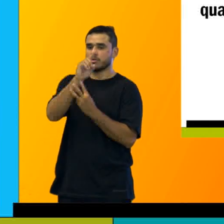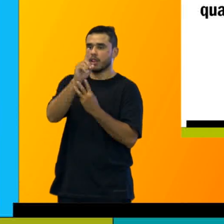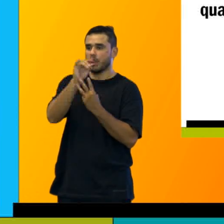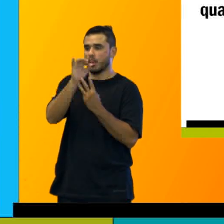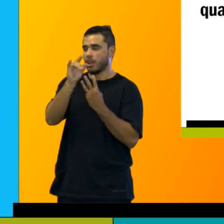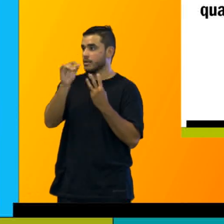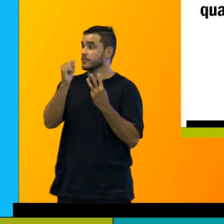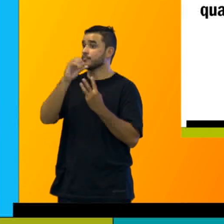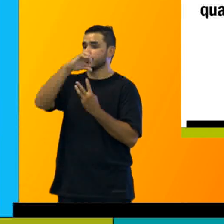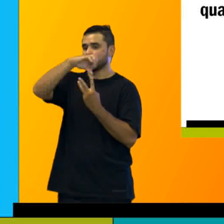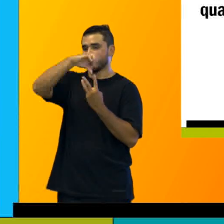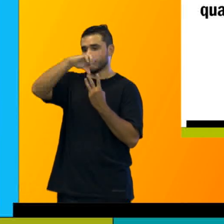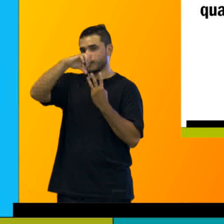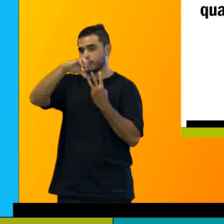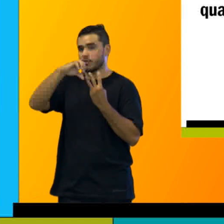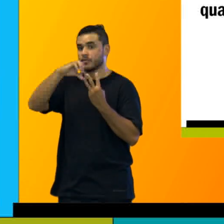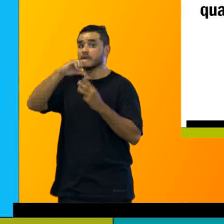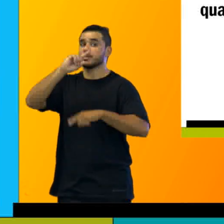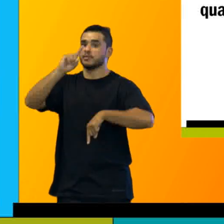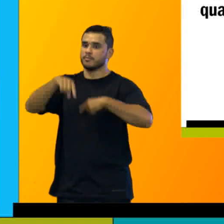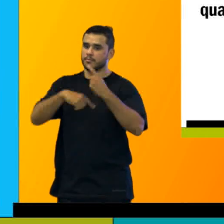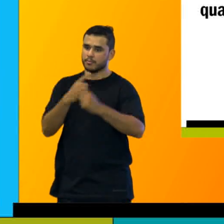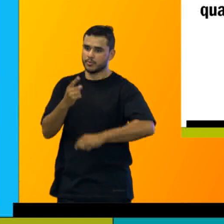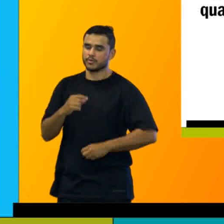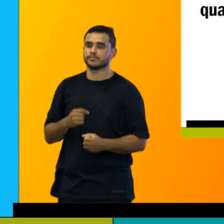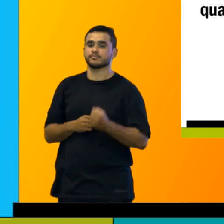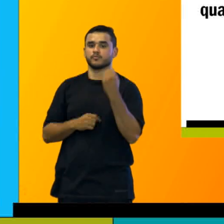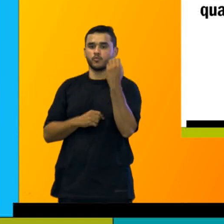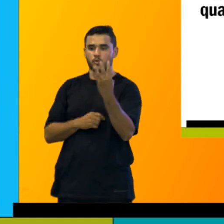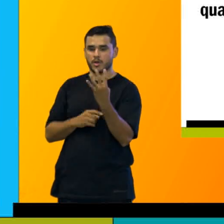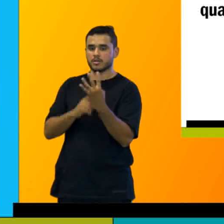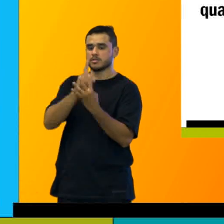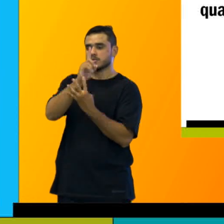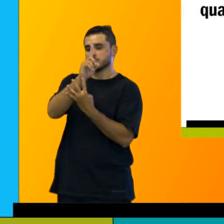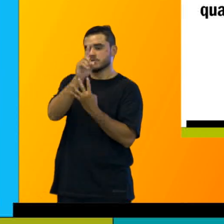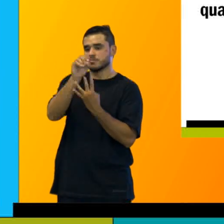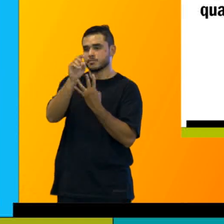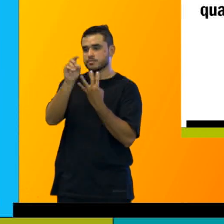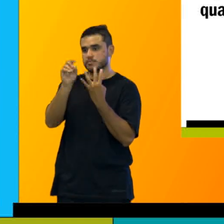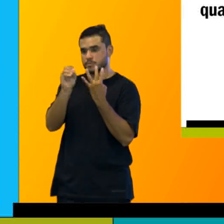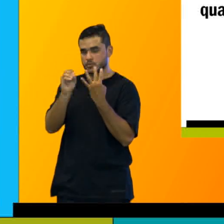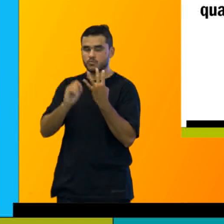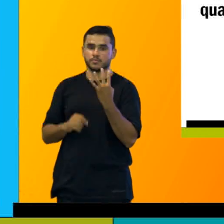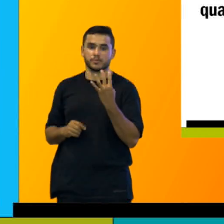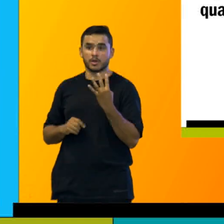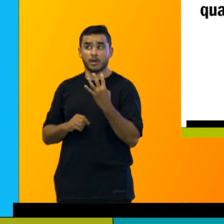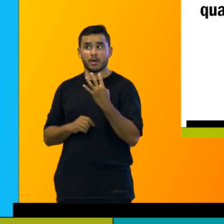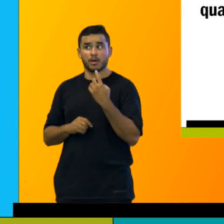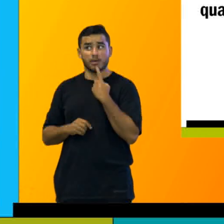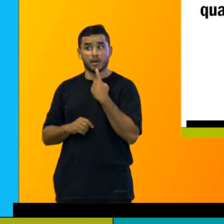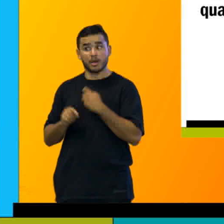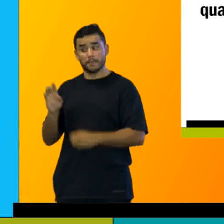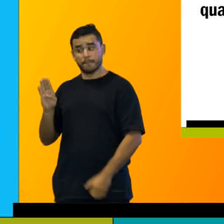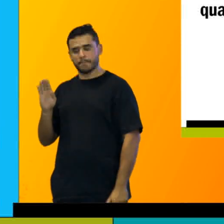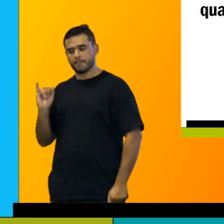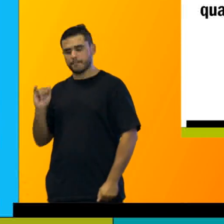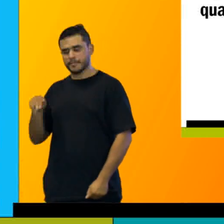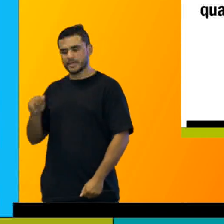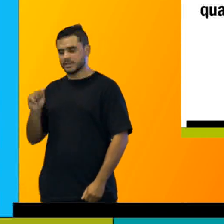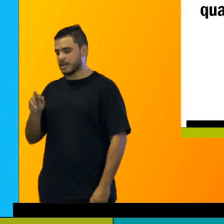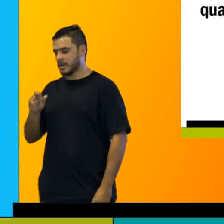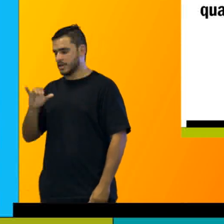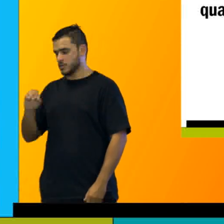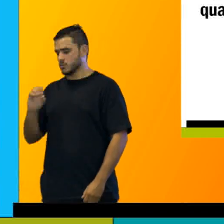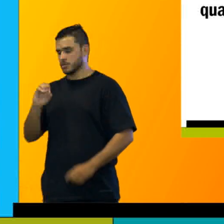contando. No binário, só tem 2 algarismos, 0 e 1. Isso quer dizer que se eu for contar, como é que eu